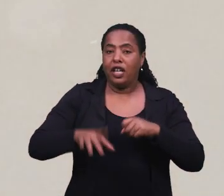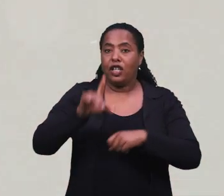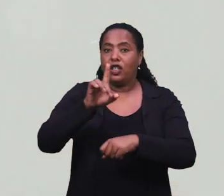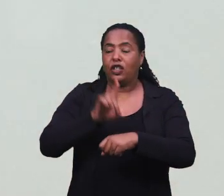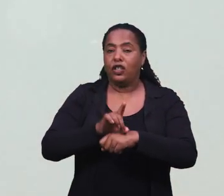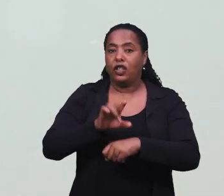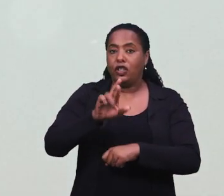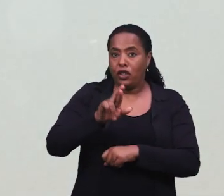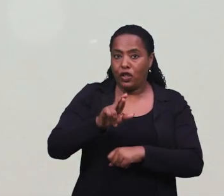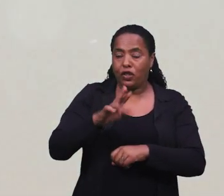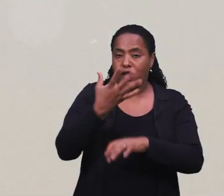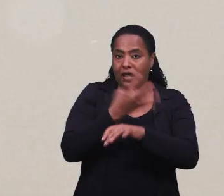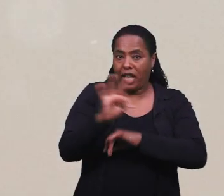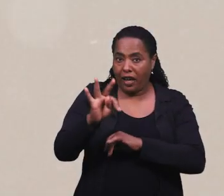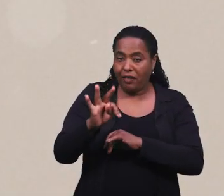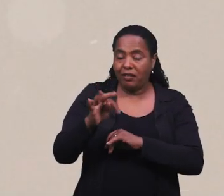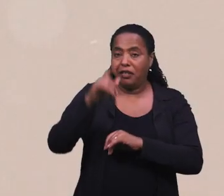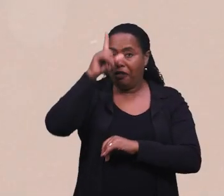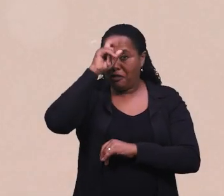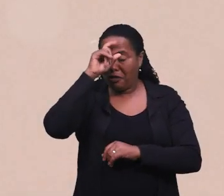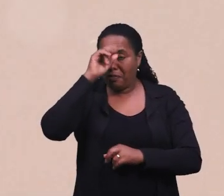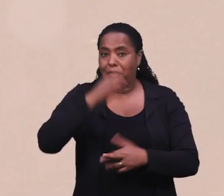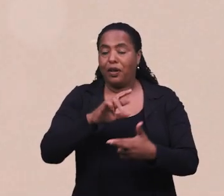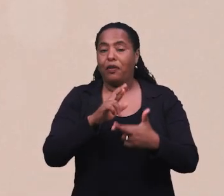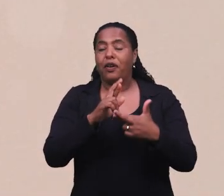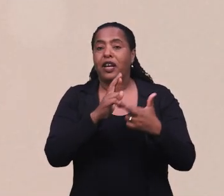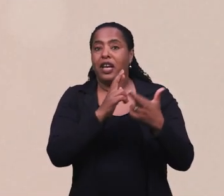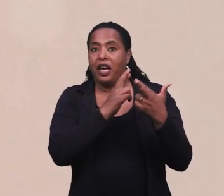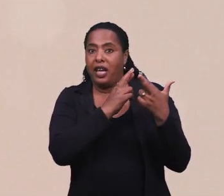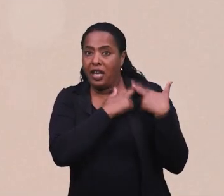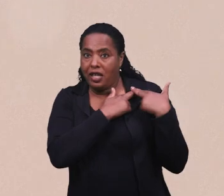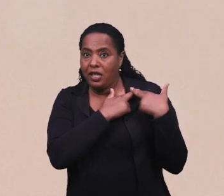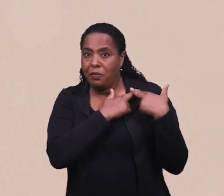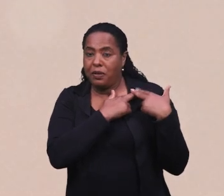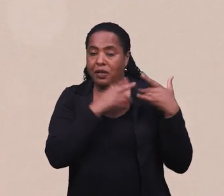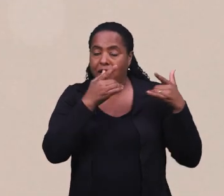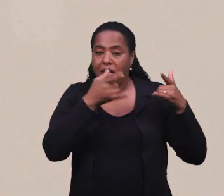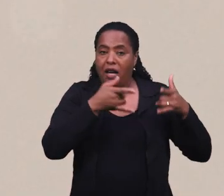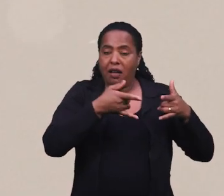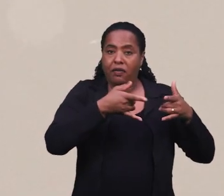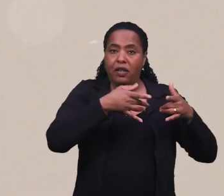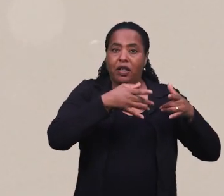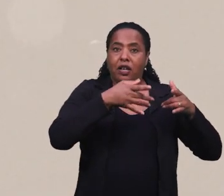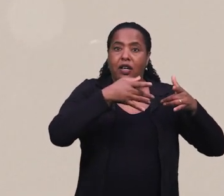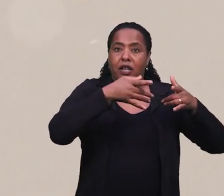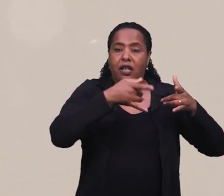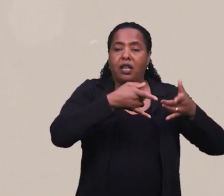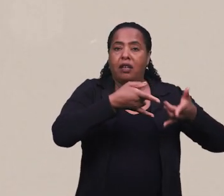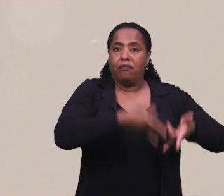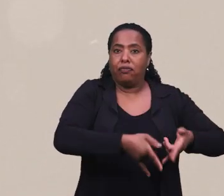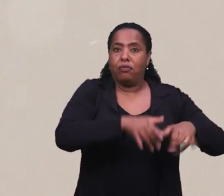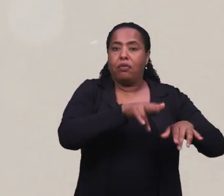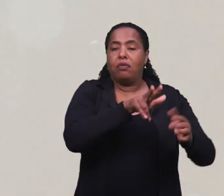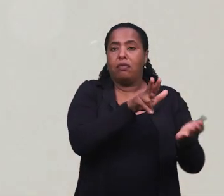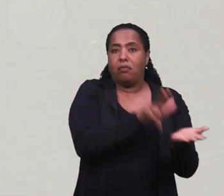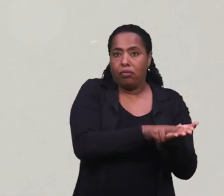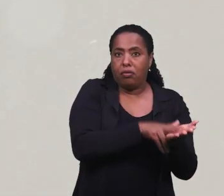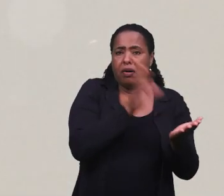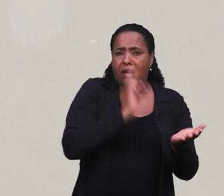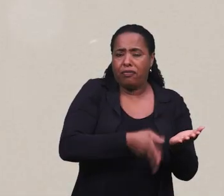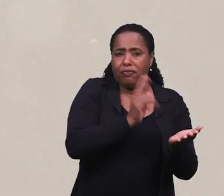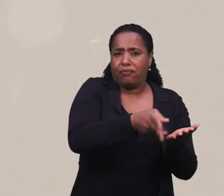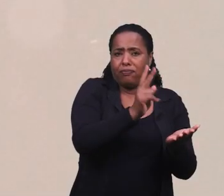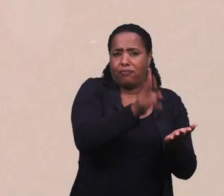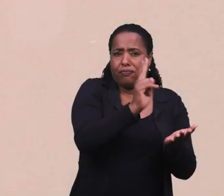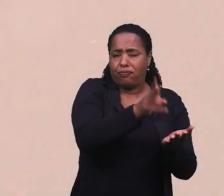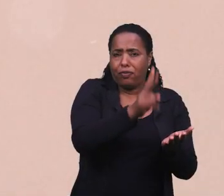ele adentrou a igreja, nós vamos começar o passo de conhecer esse idoso. Quem é esse idoso? Então,